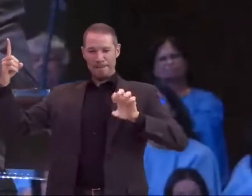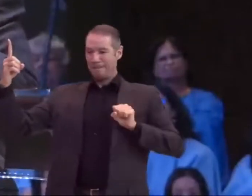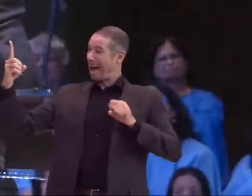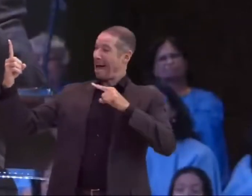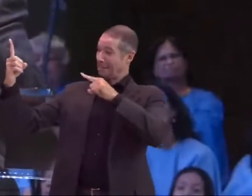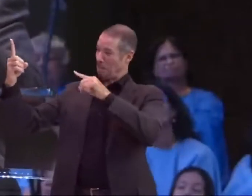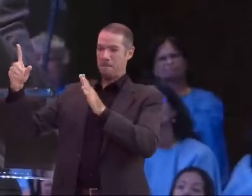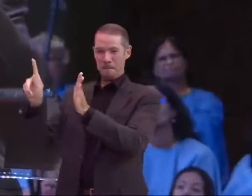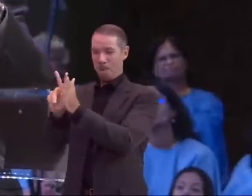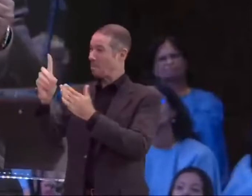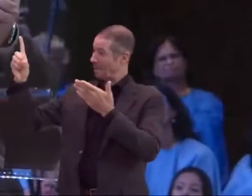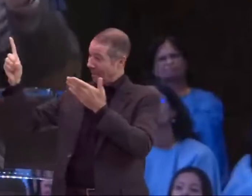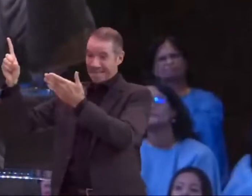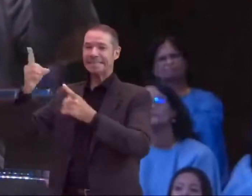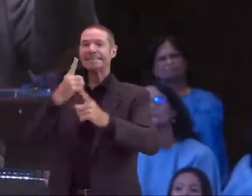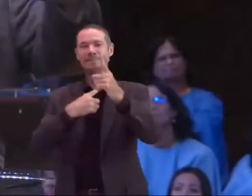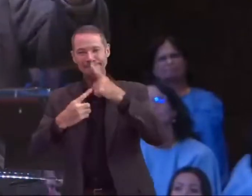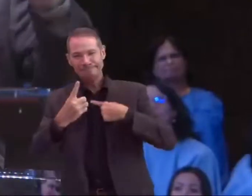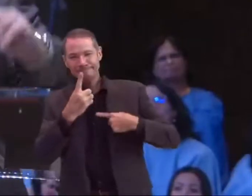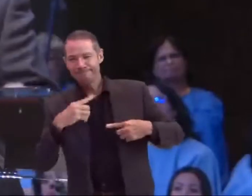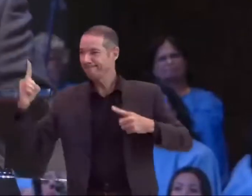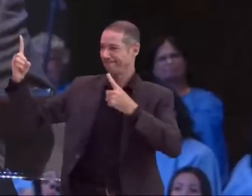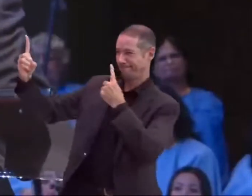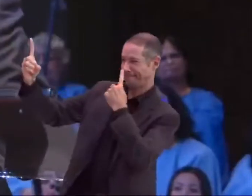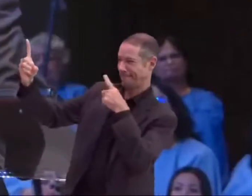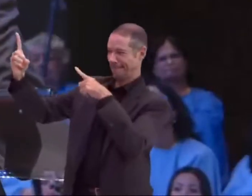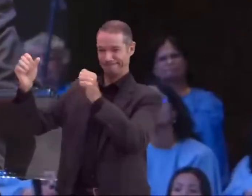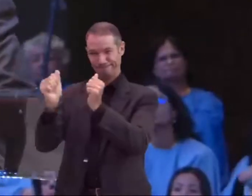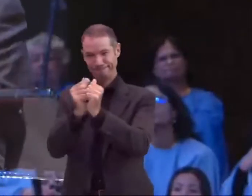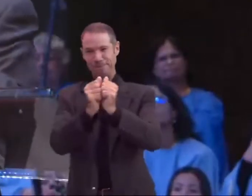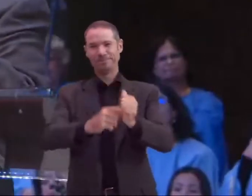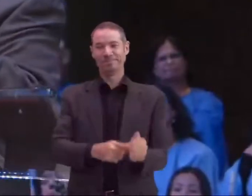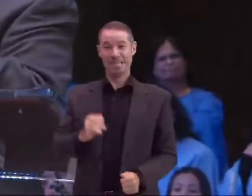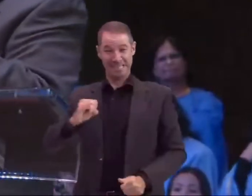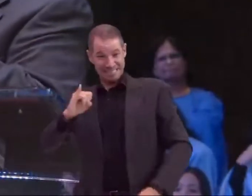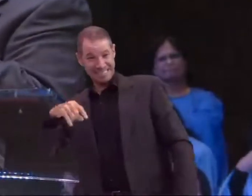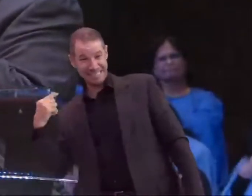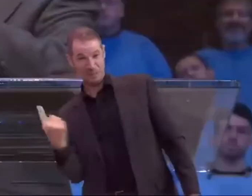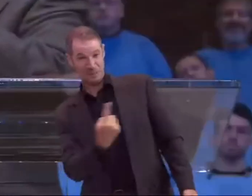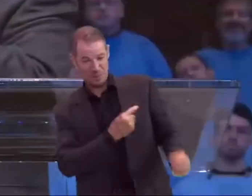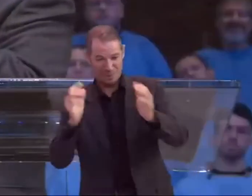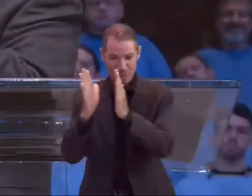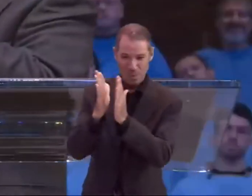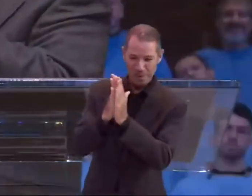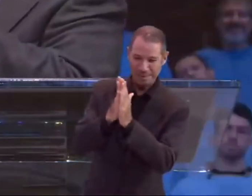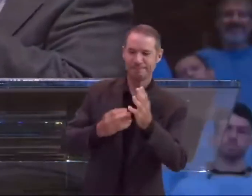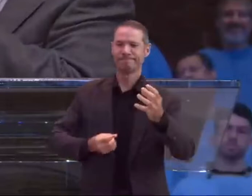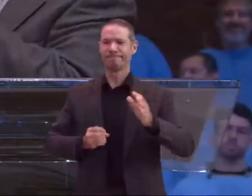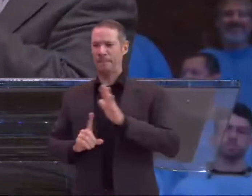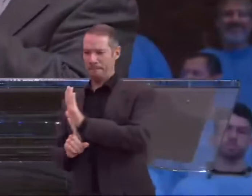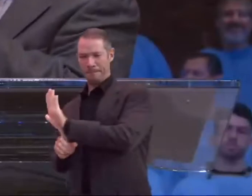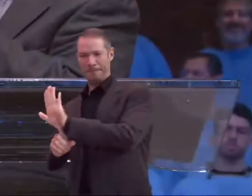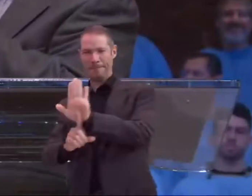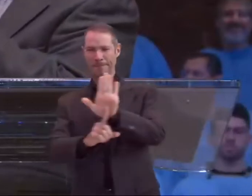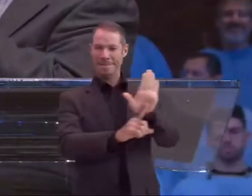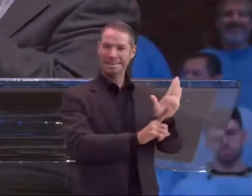Ele, desejem viver intimidade com Ele. E se a nossa oração é uma expressão